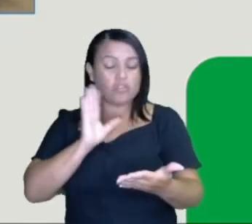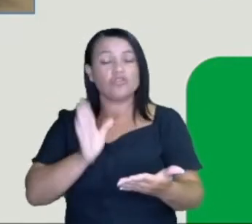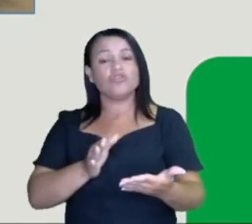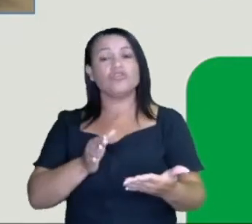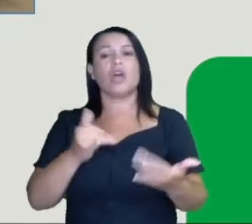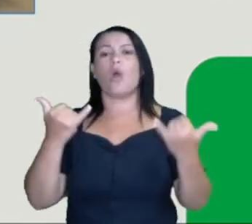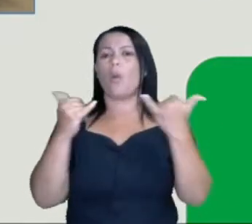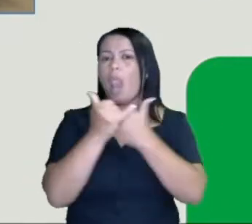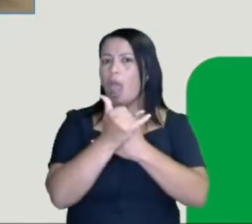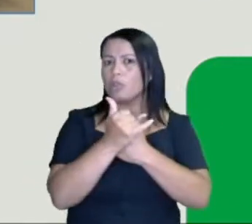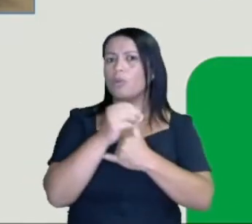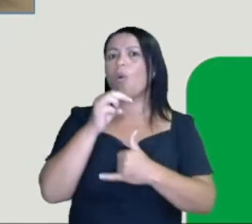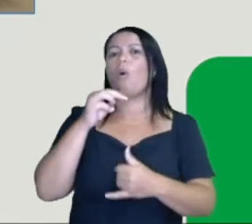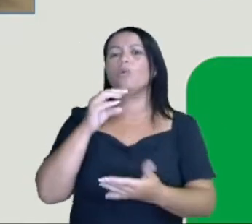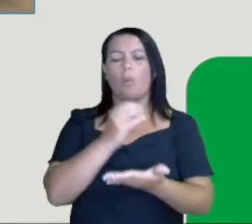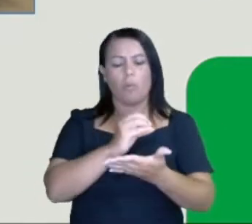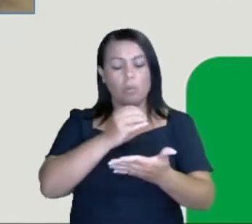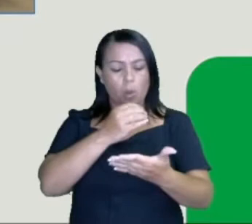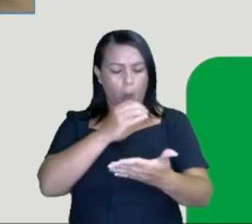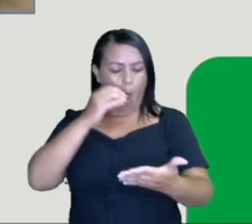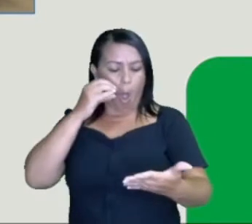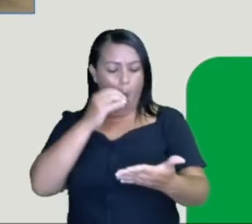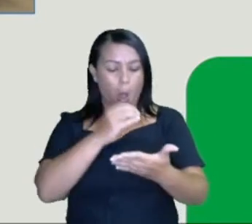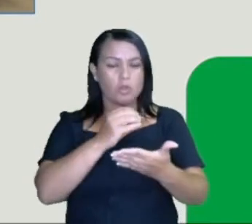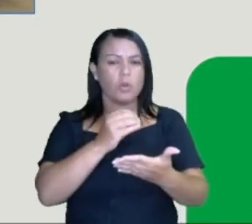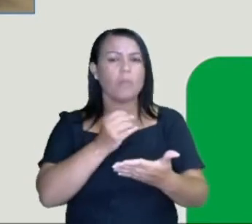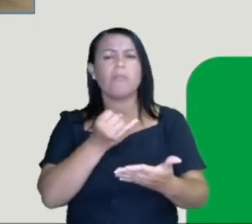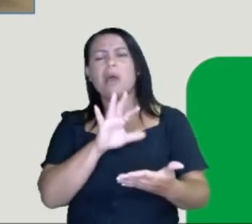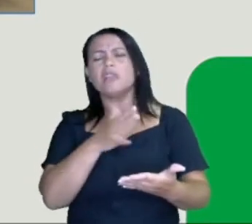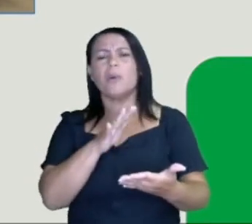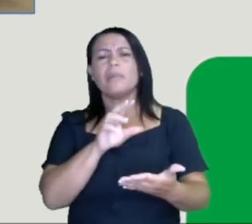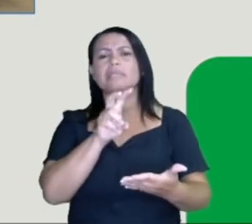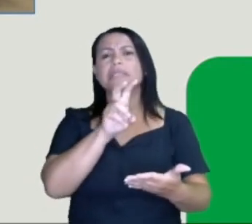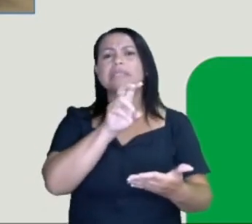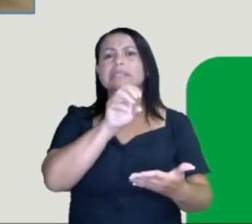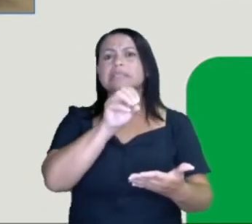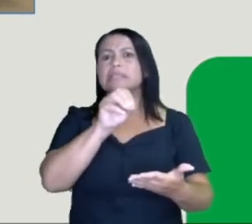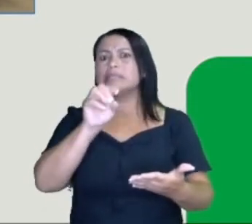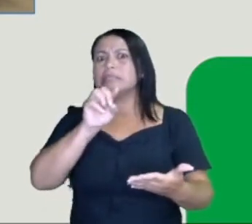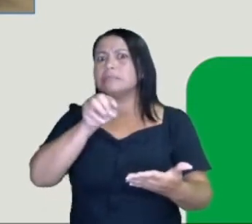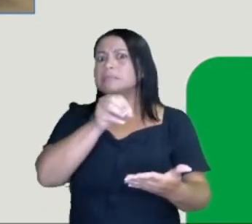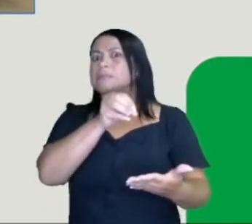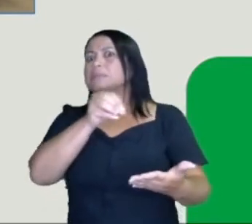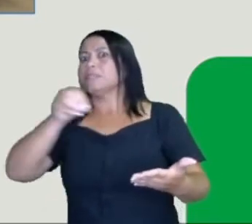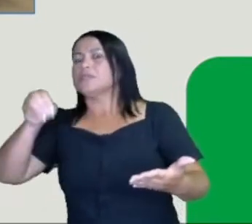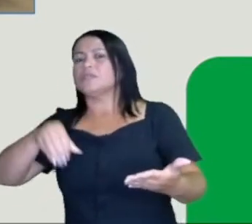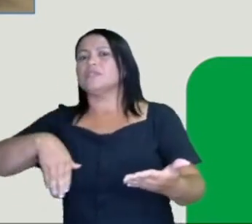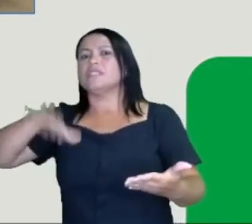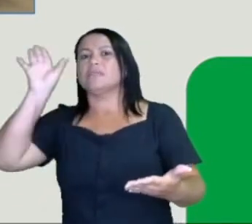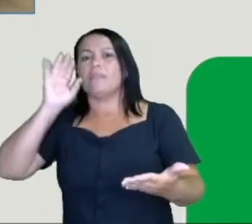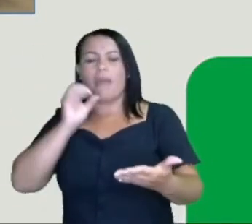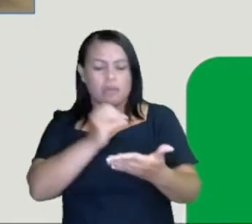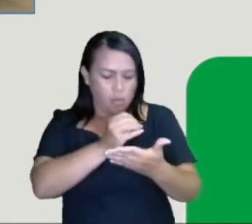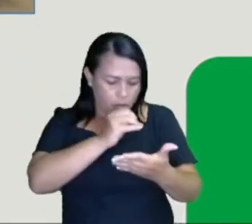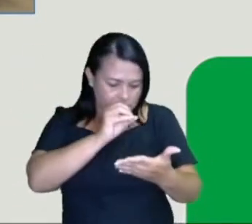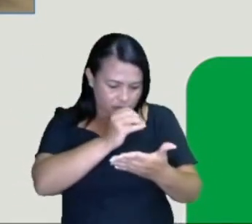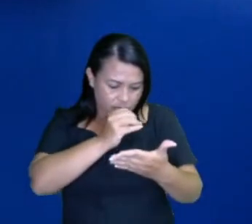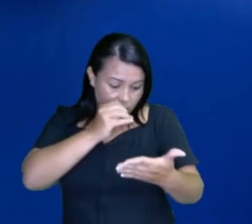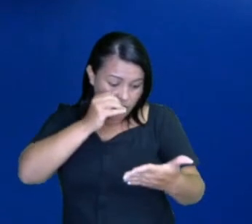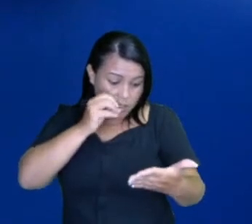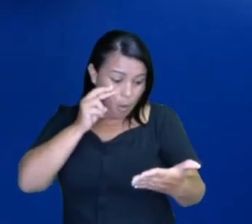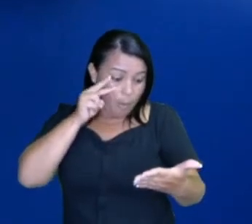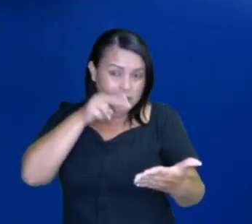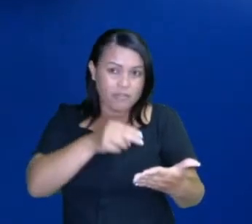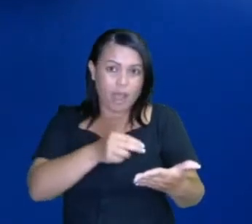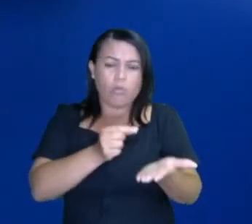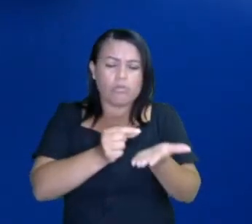microscópio eletrônico aumenta cerca de 500.000 vezes o tamanho do objeto que queremos observar, o tamanho da